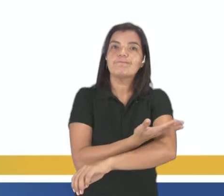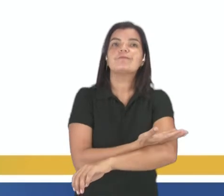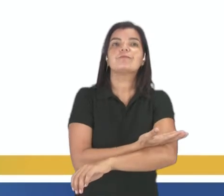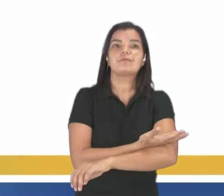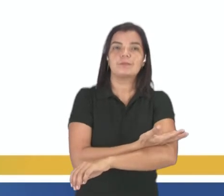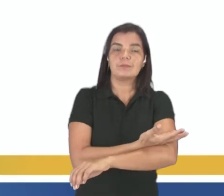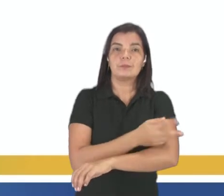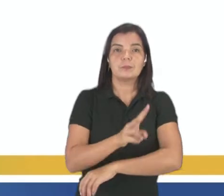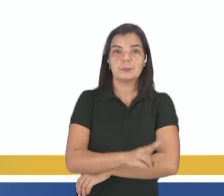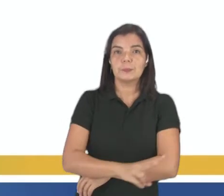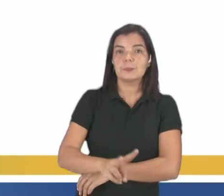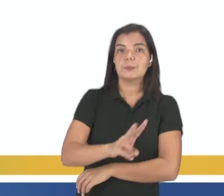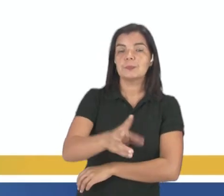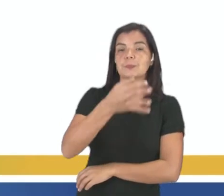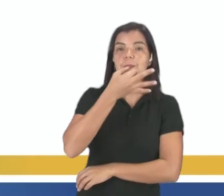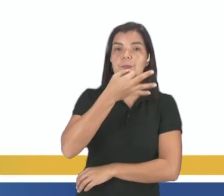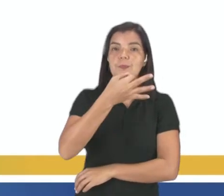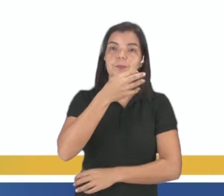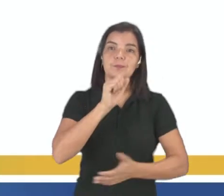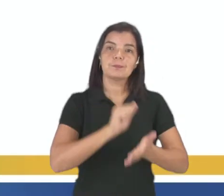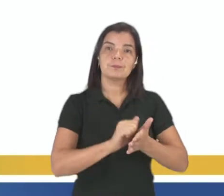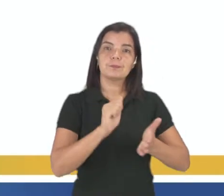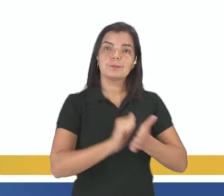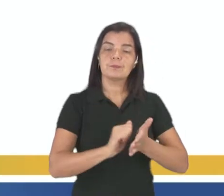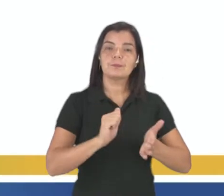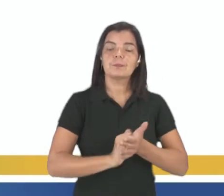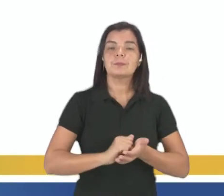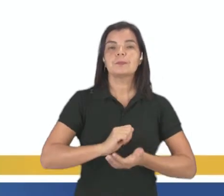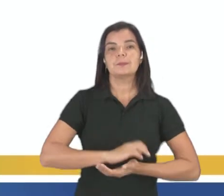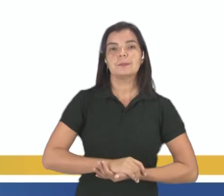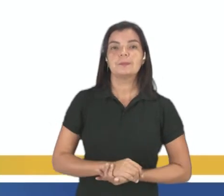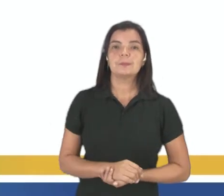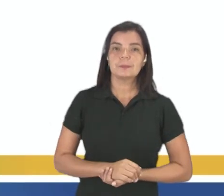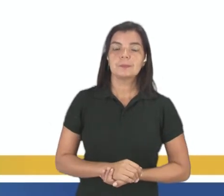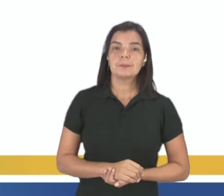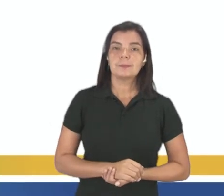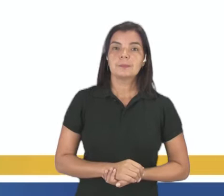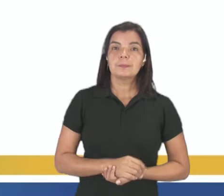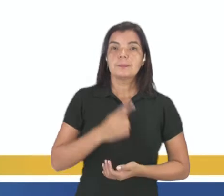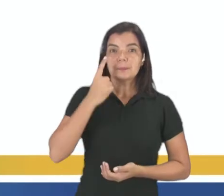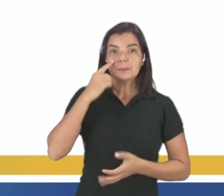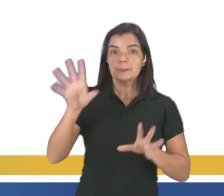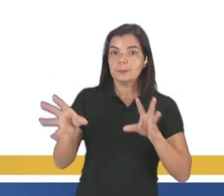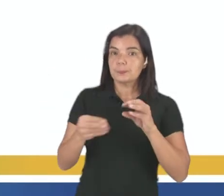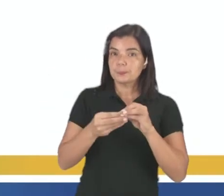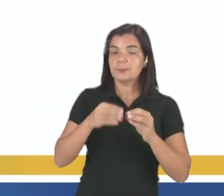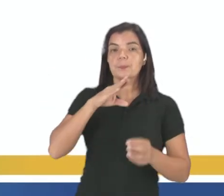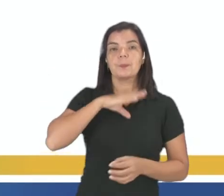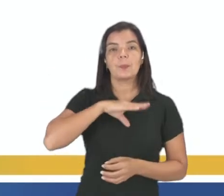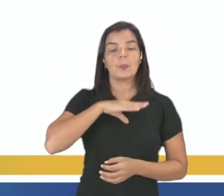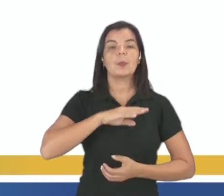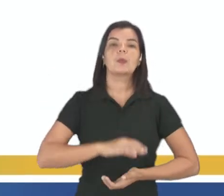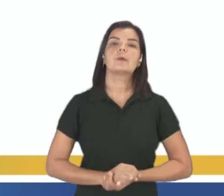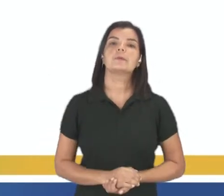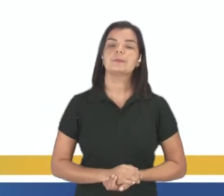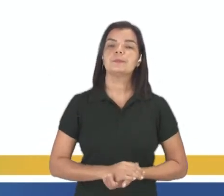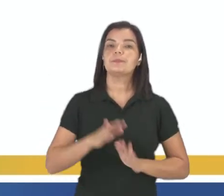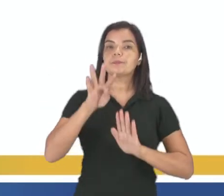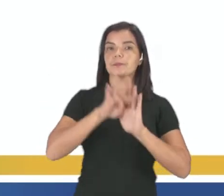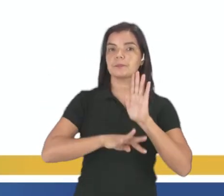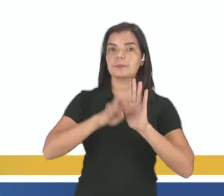sensaciones, valorações ou opiniões do autor, ok? Vamos para o português? Então, o